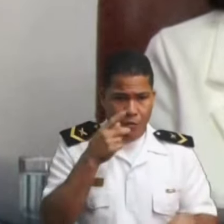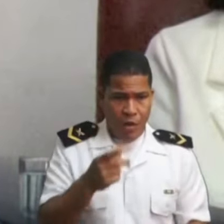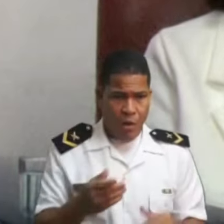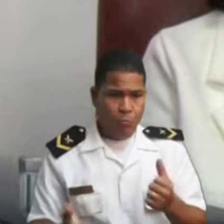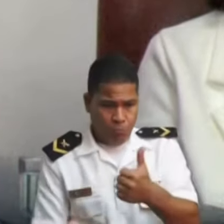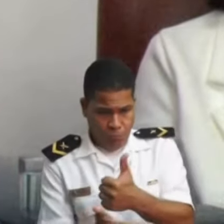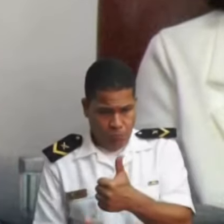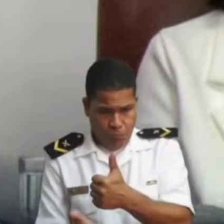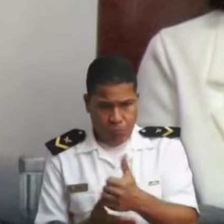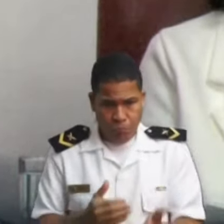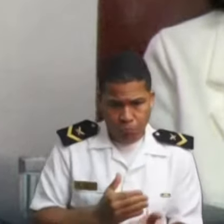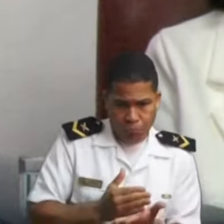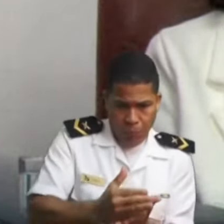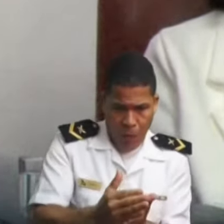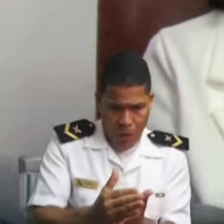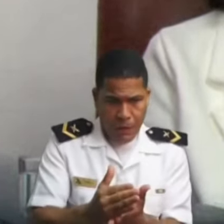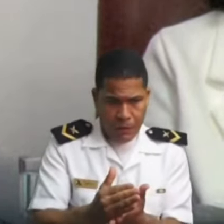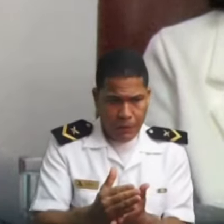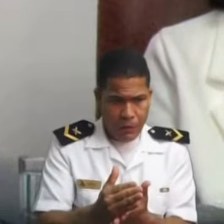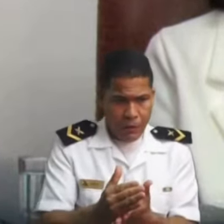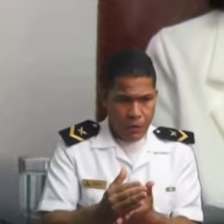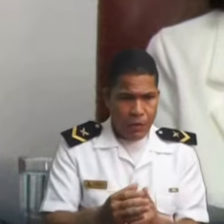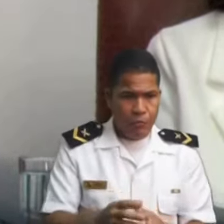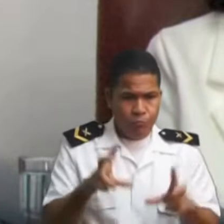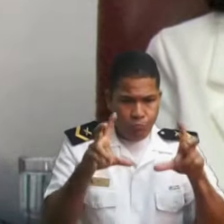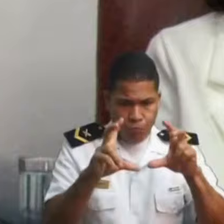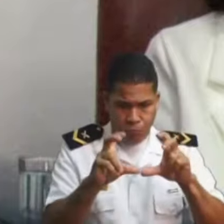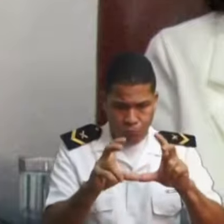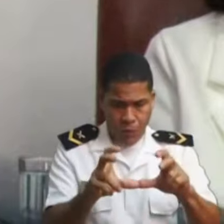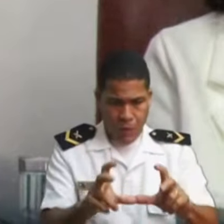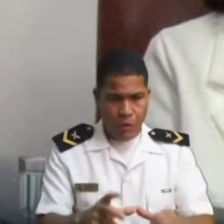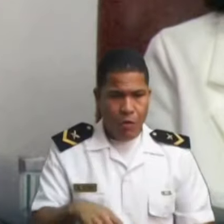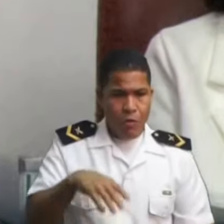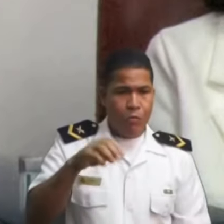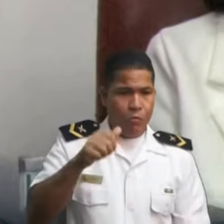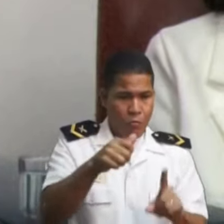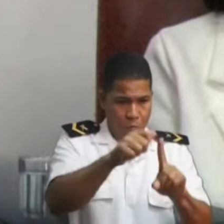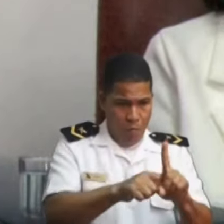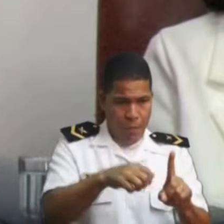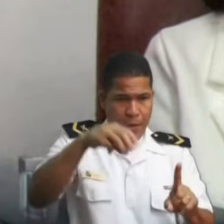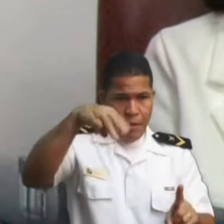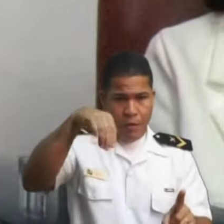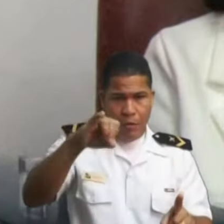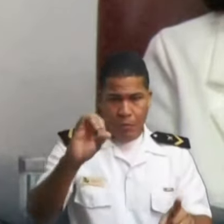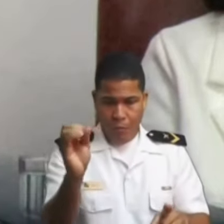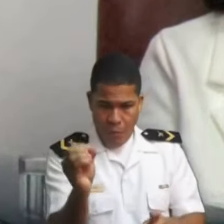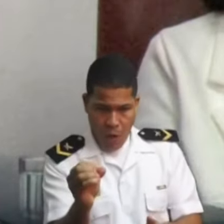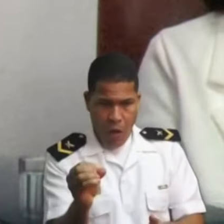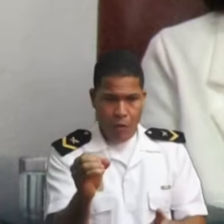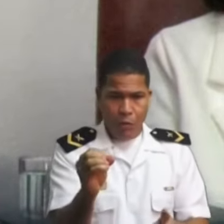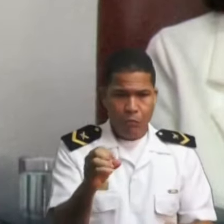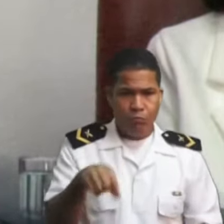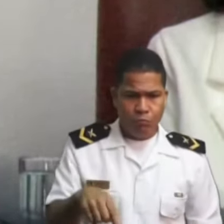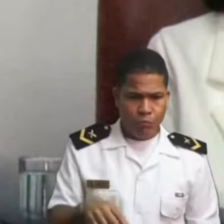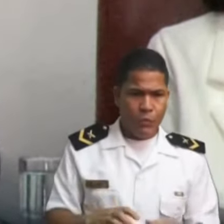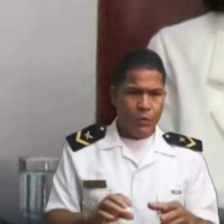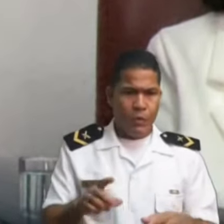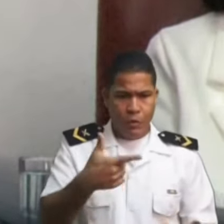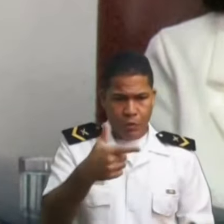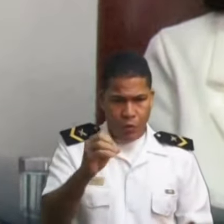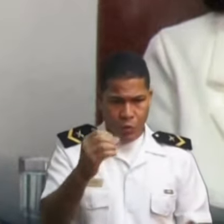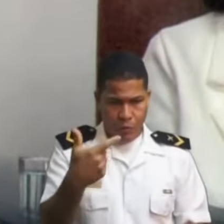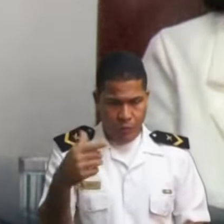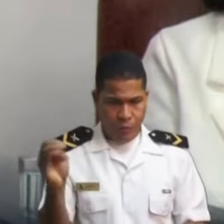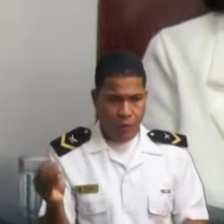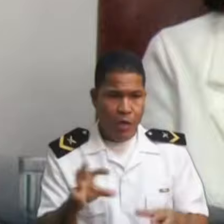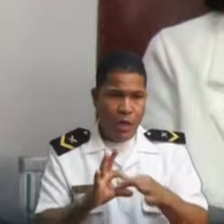ordinária realizada em maio deste ano na Associação Comercial de Santos, usufruindo